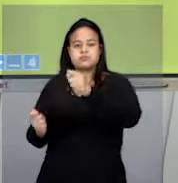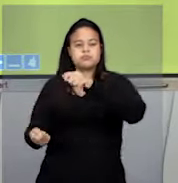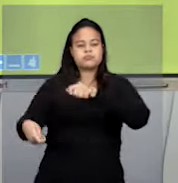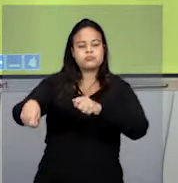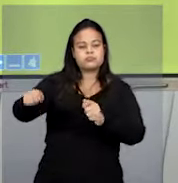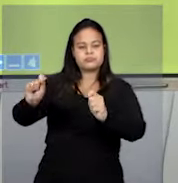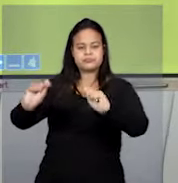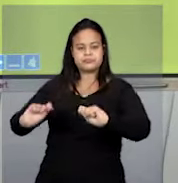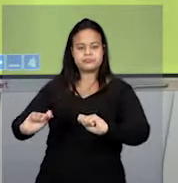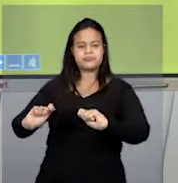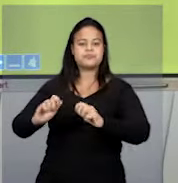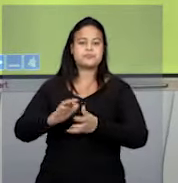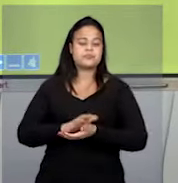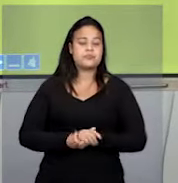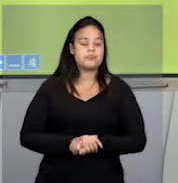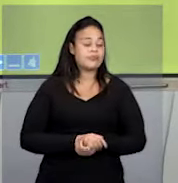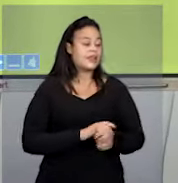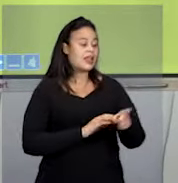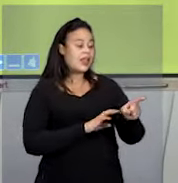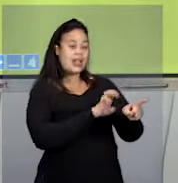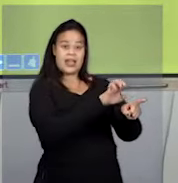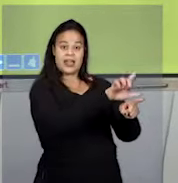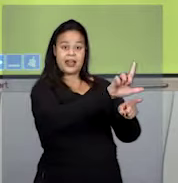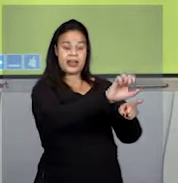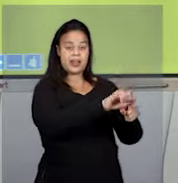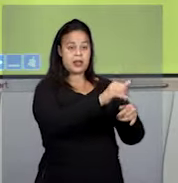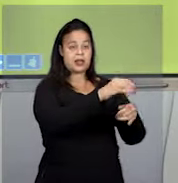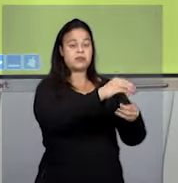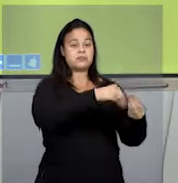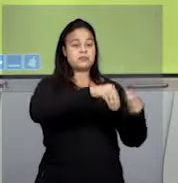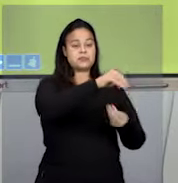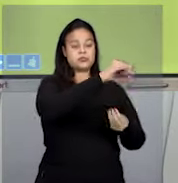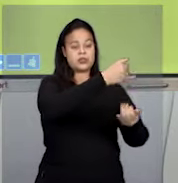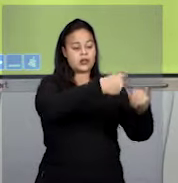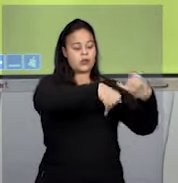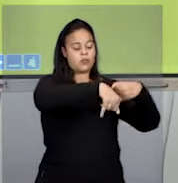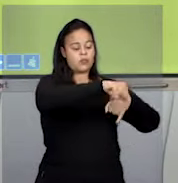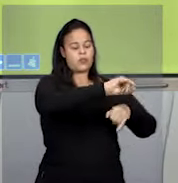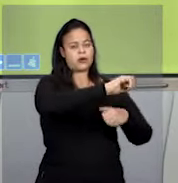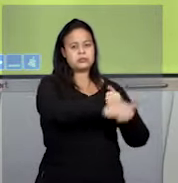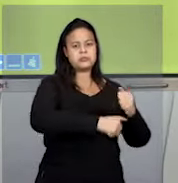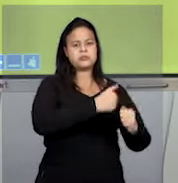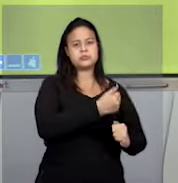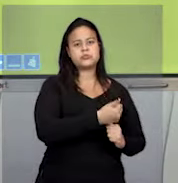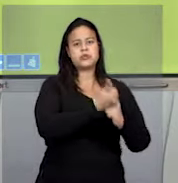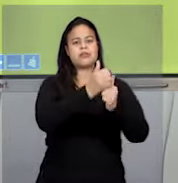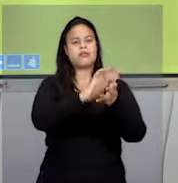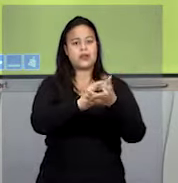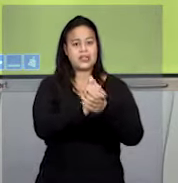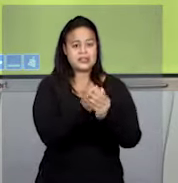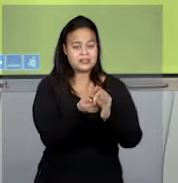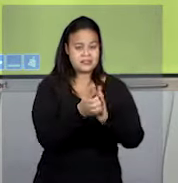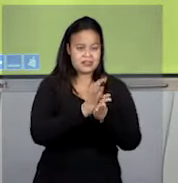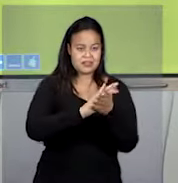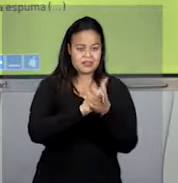ele consegue misturar o óleo, o ele substituindo o detergente.